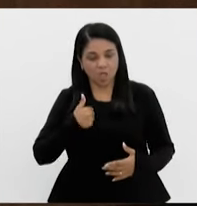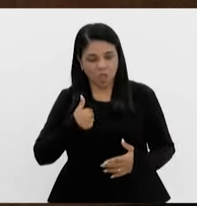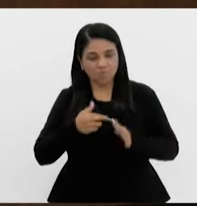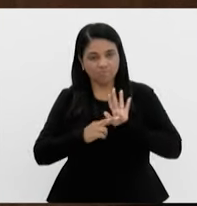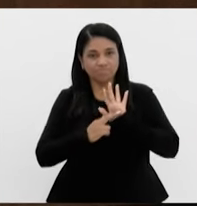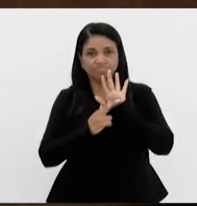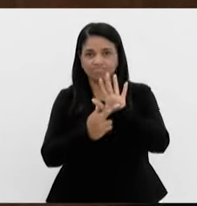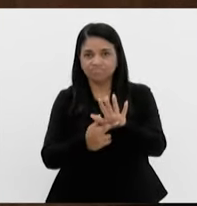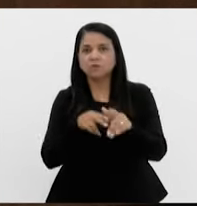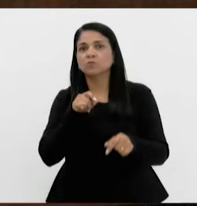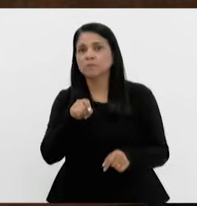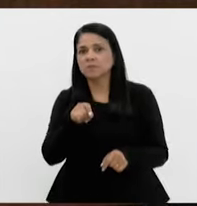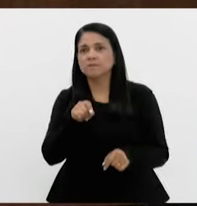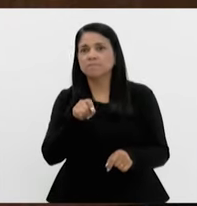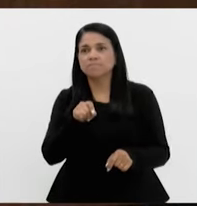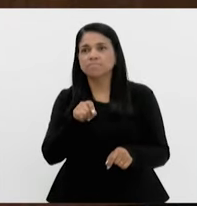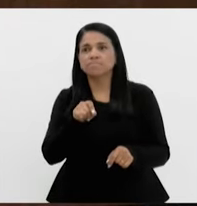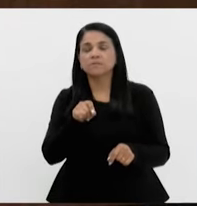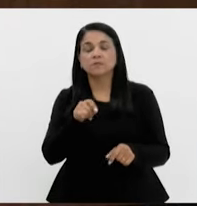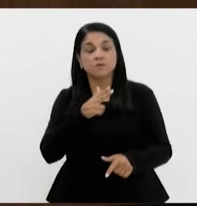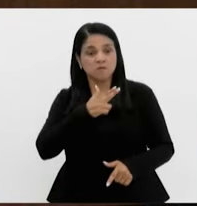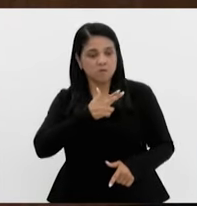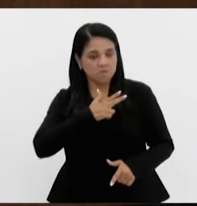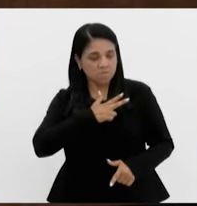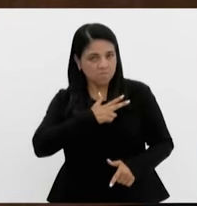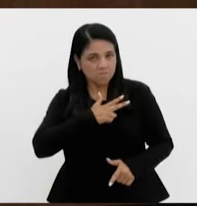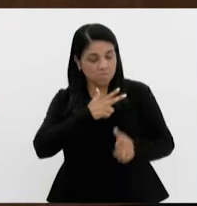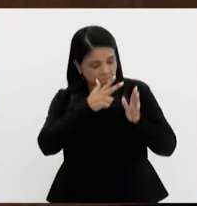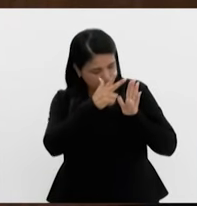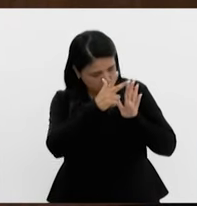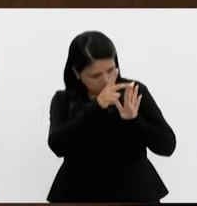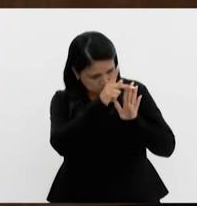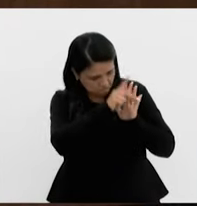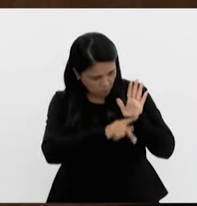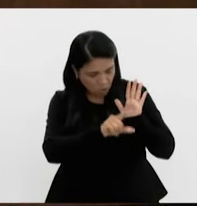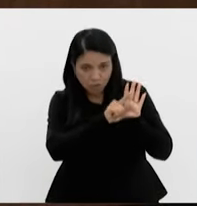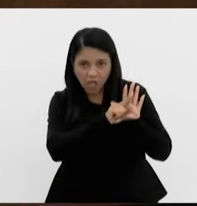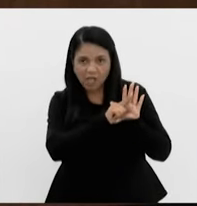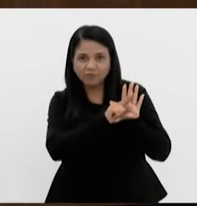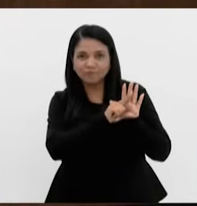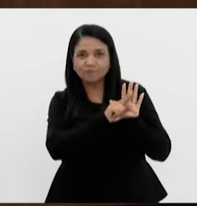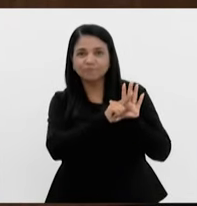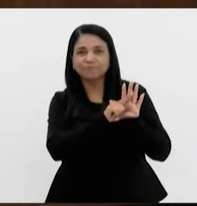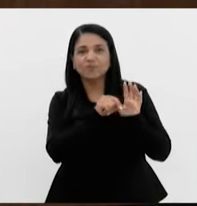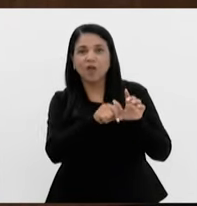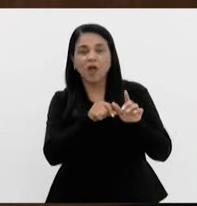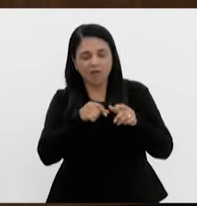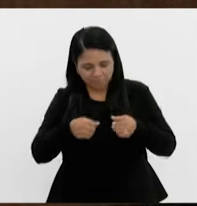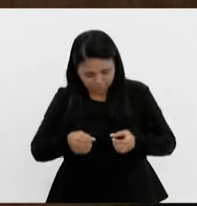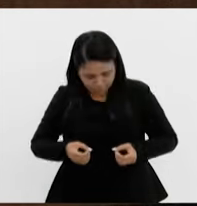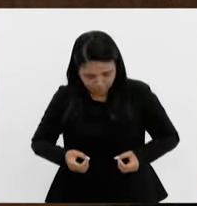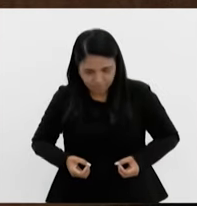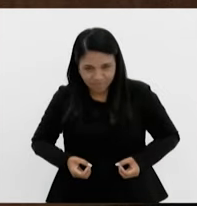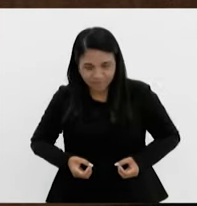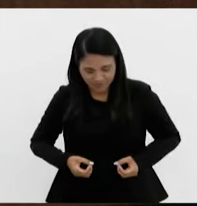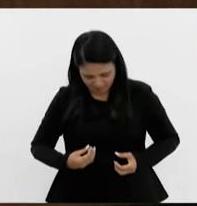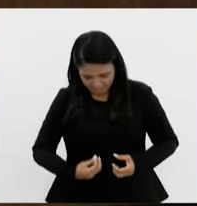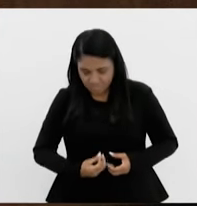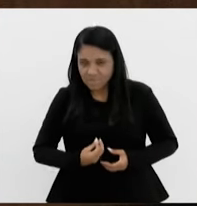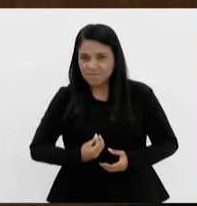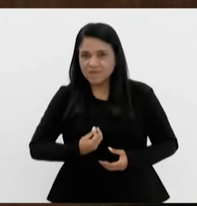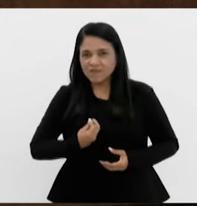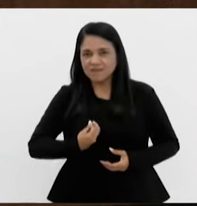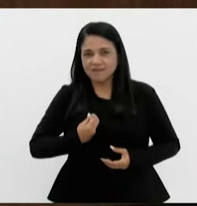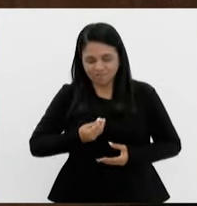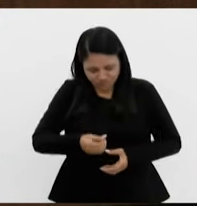especial poder tá levando esse projeto dando valor à Vida intrauterina ao nosso feto valor a vida dentro do ventre